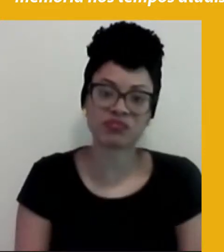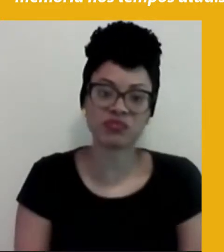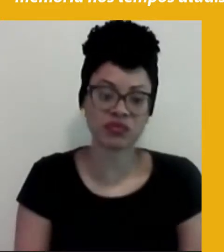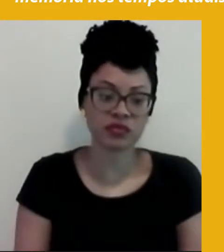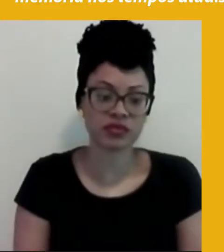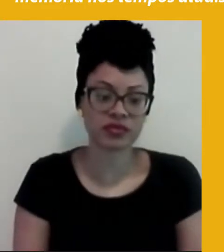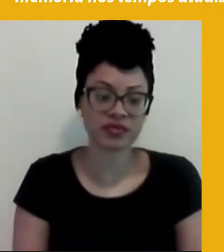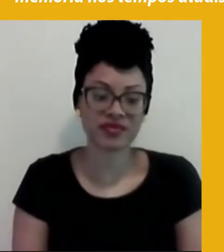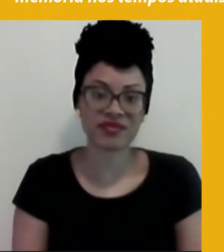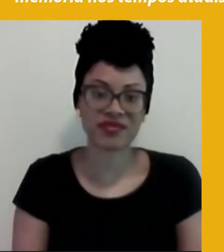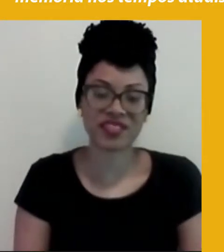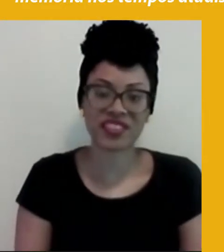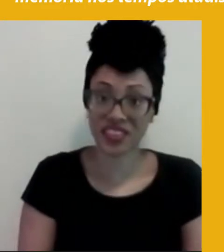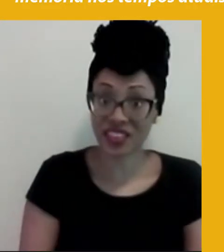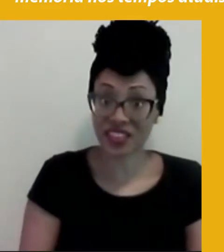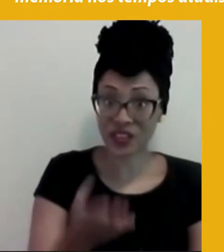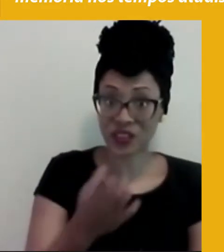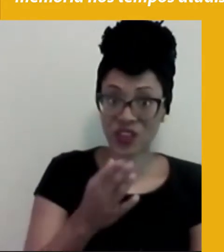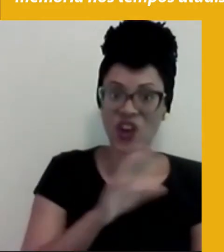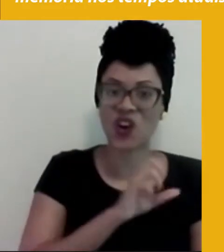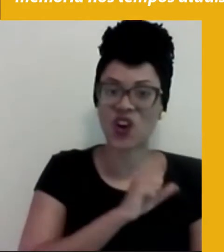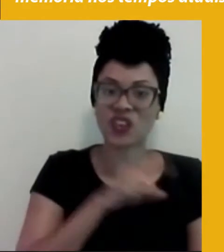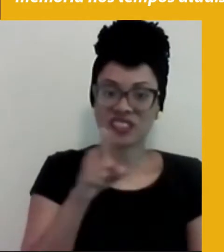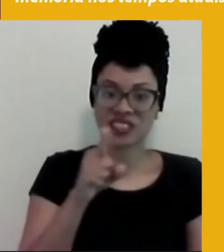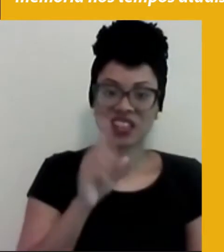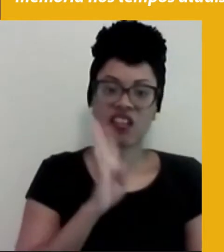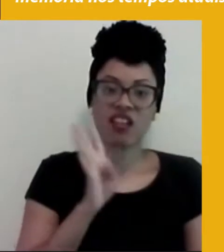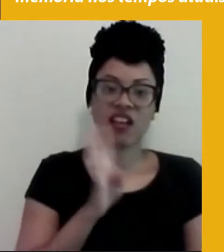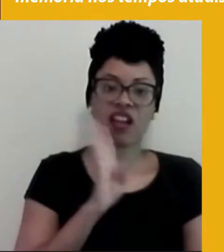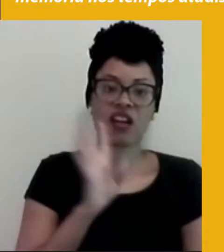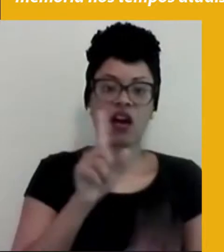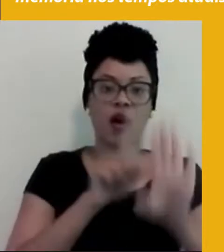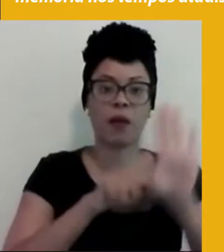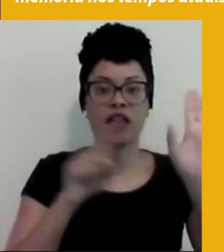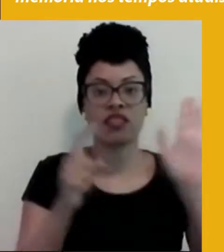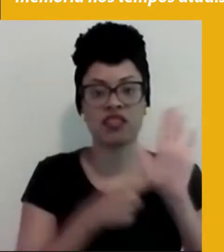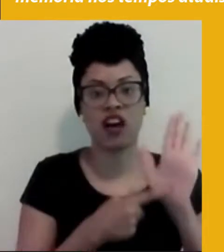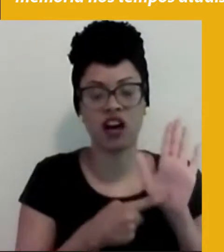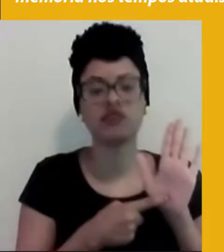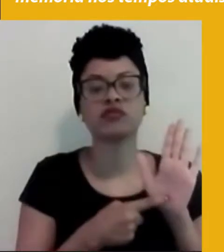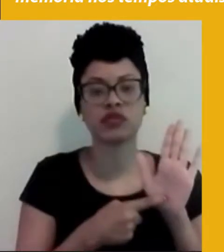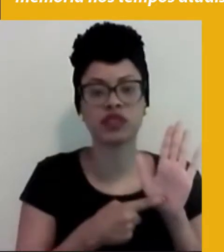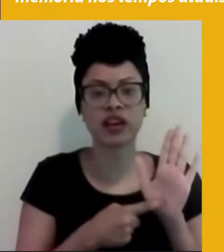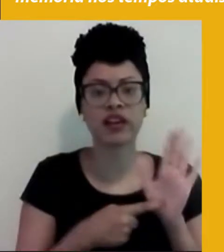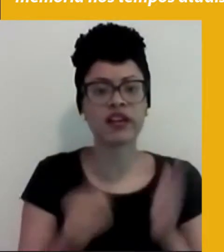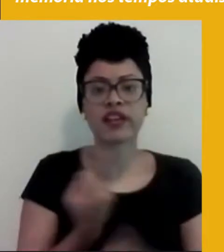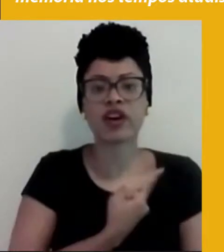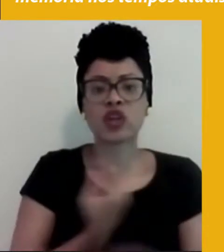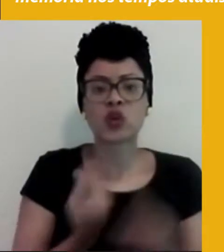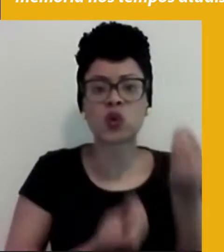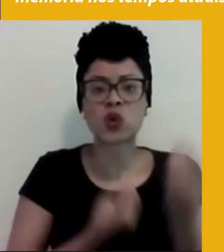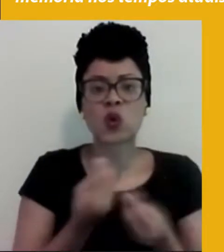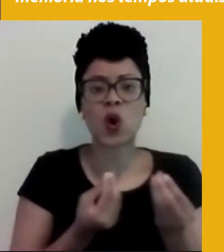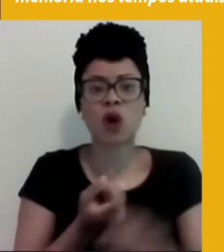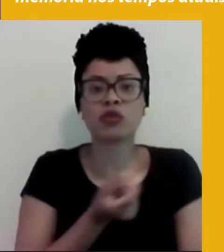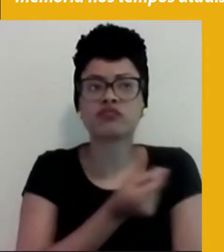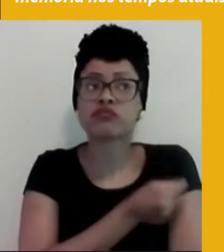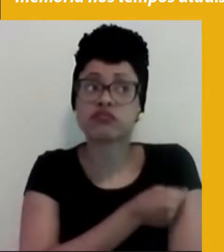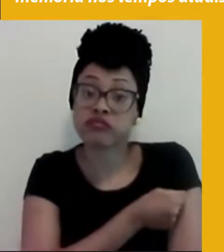Cícero, achei muito legal essa metáfora, né? Porque assim, o que a gente pode fazer para se imunizar